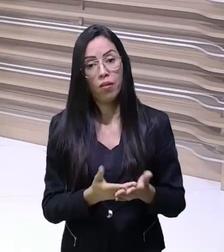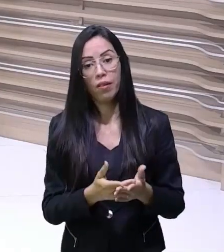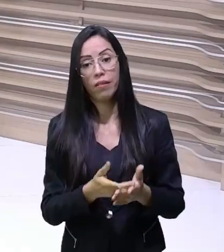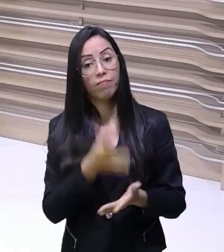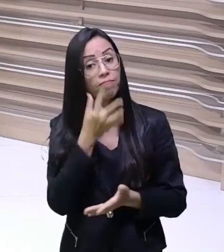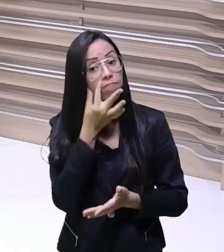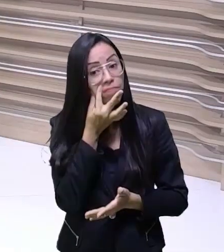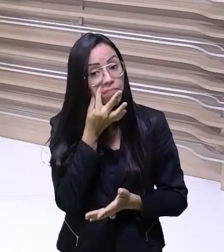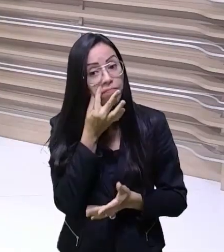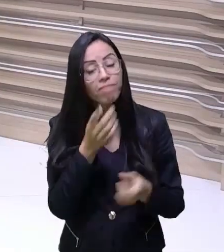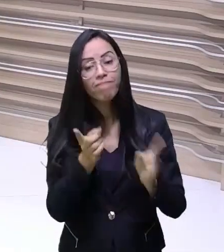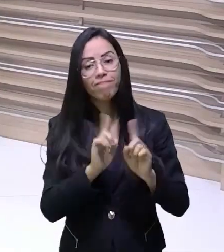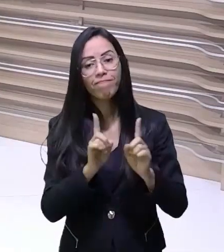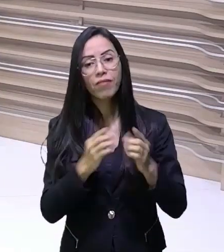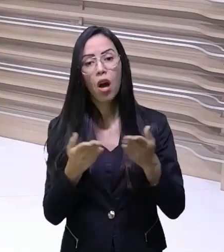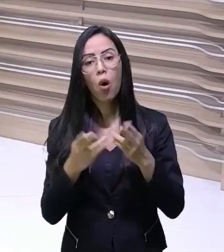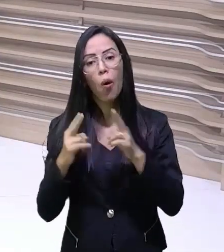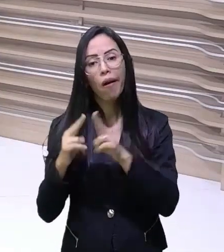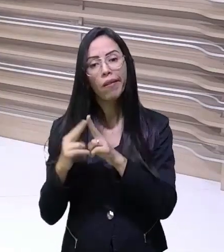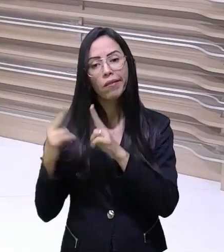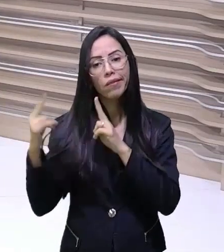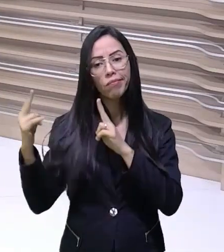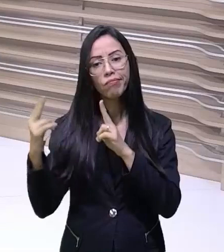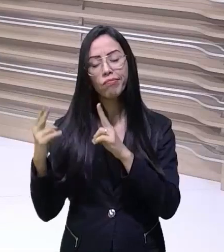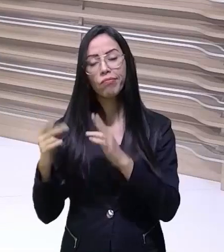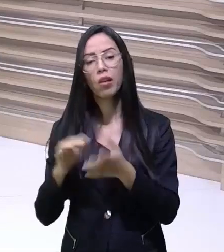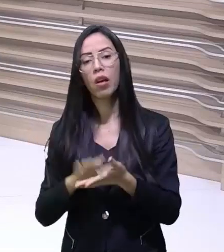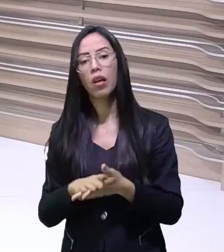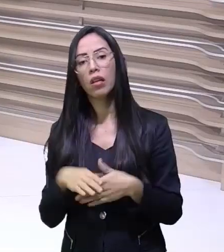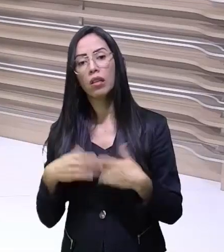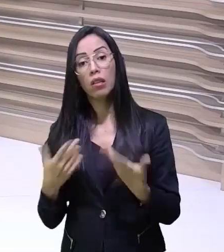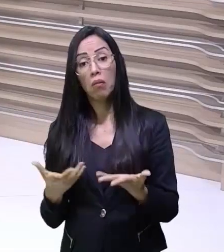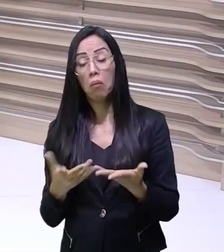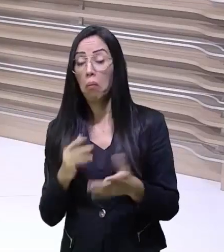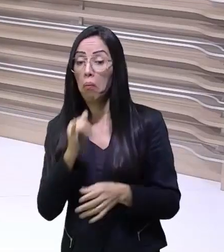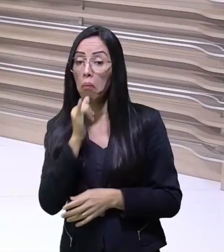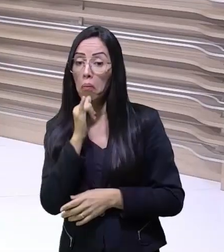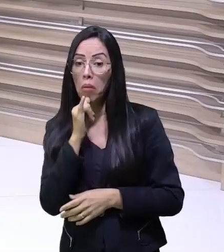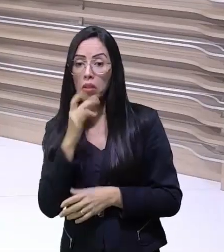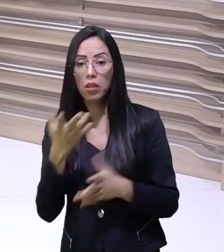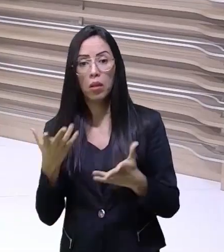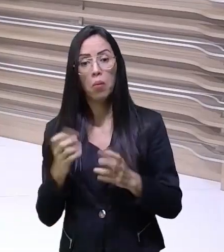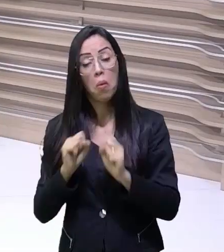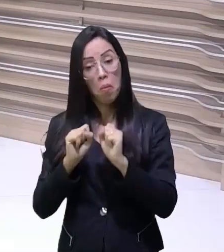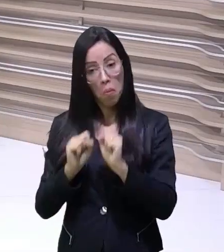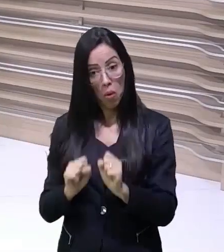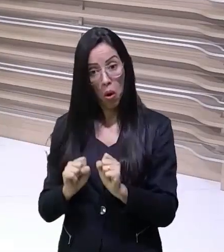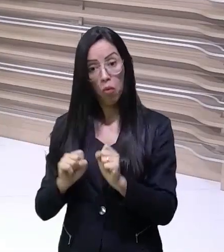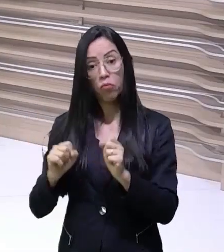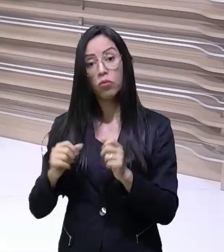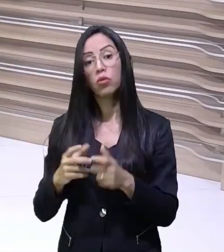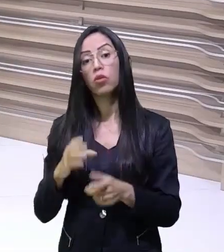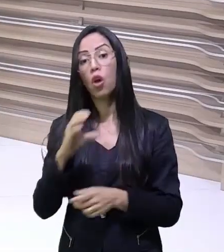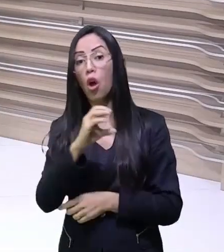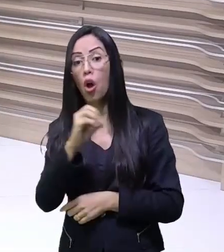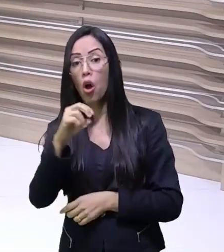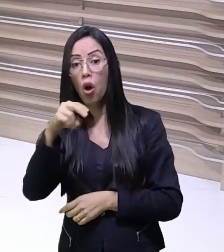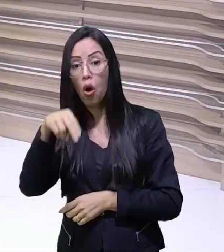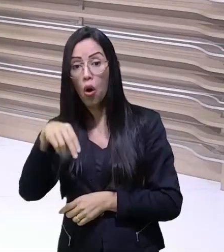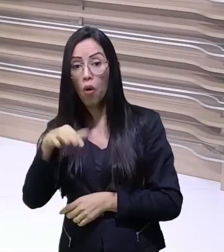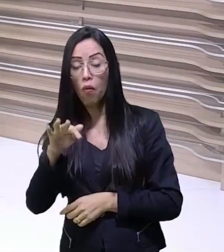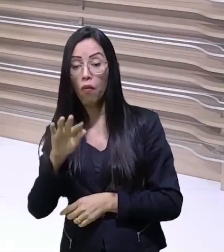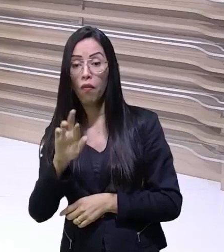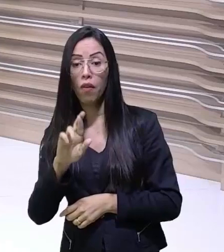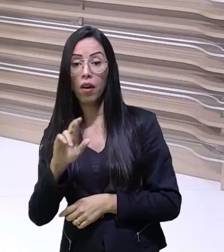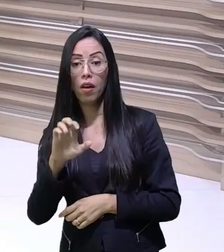elas estão sendo à distância. Pode ser uma conferência, professora? Pode ser, né? A gente está trabalhando à distância, mas